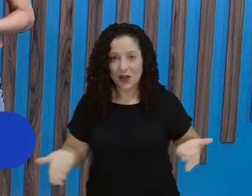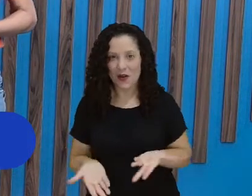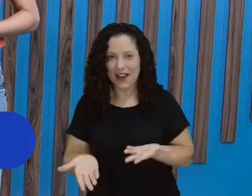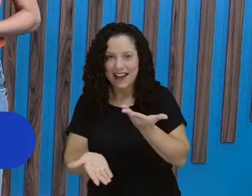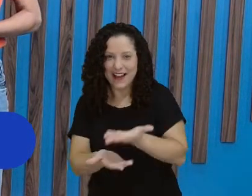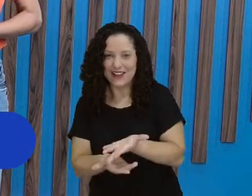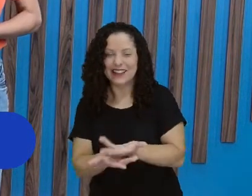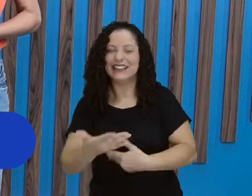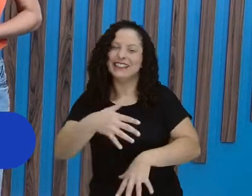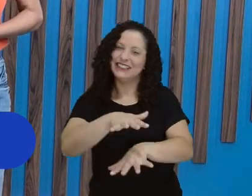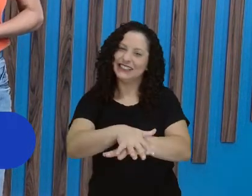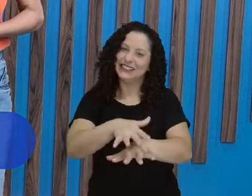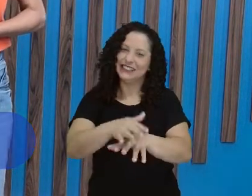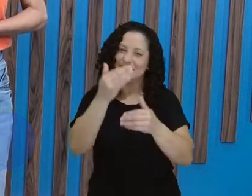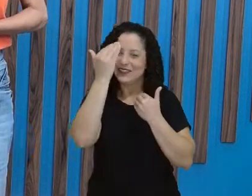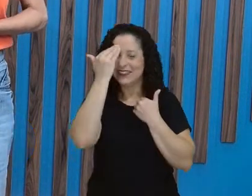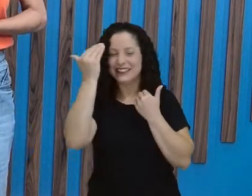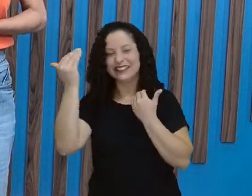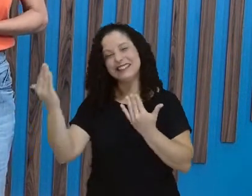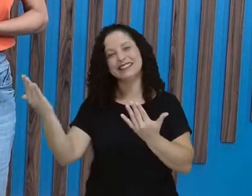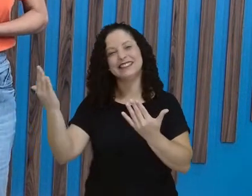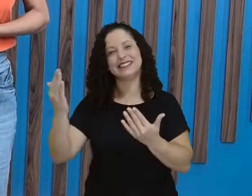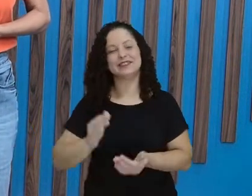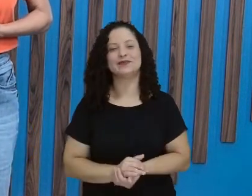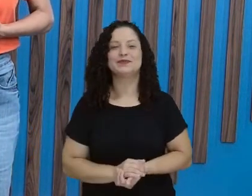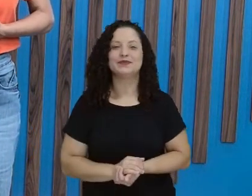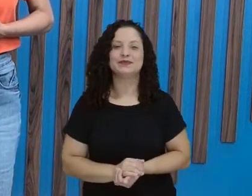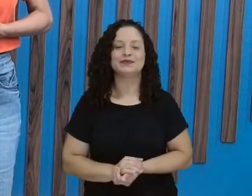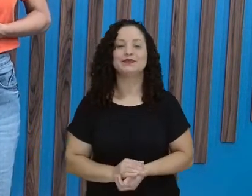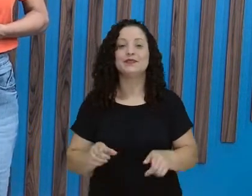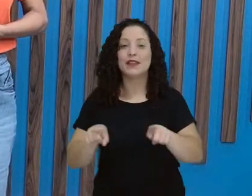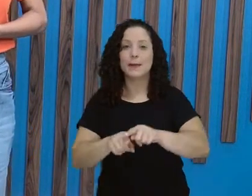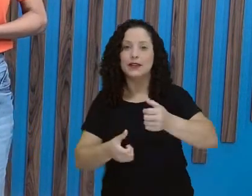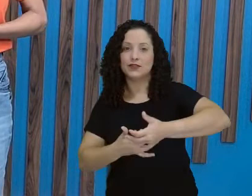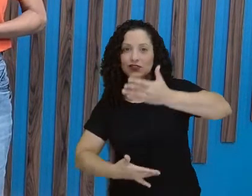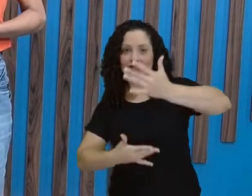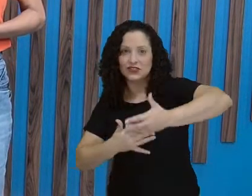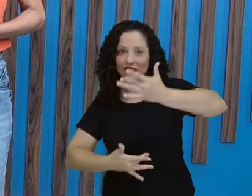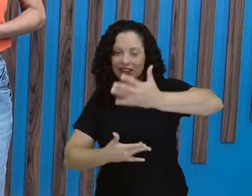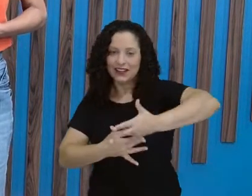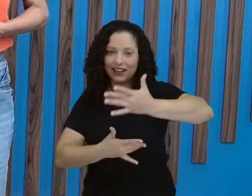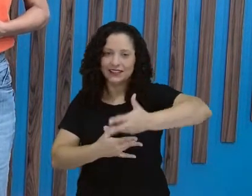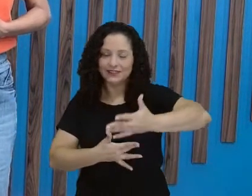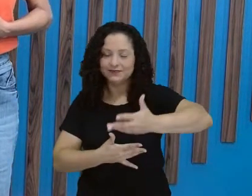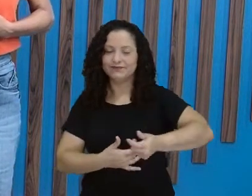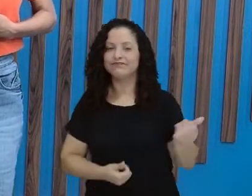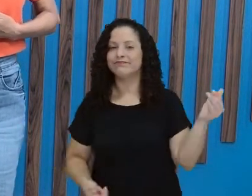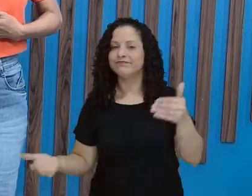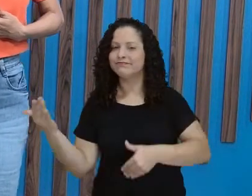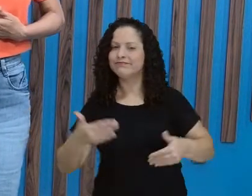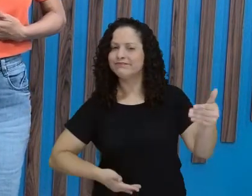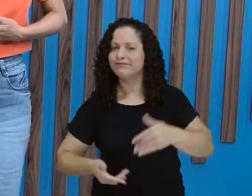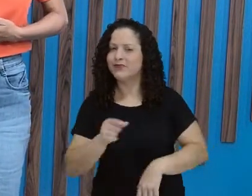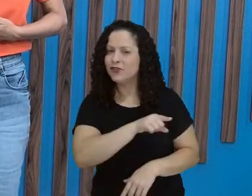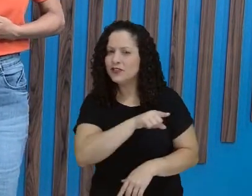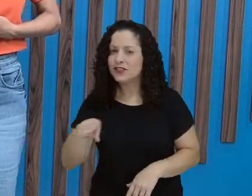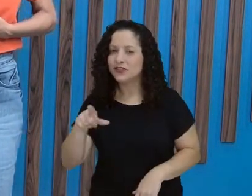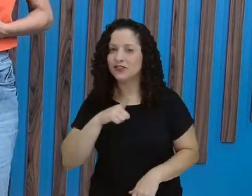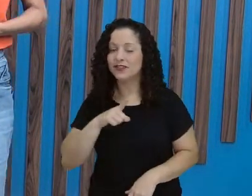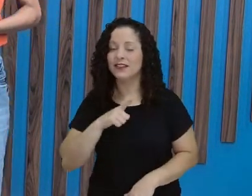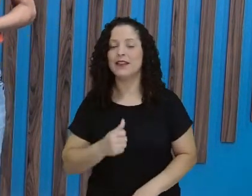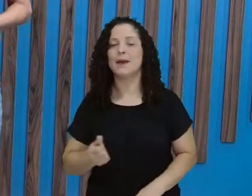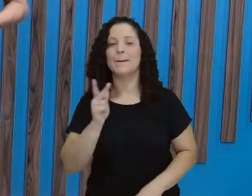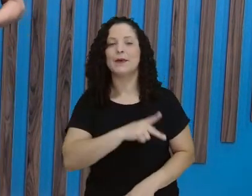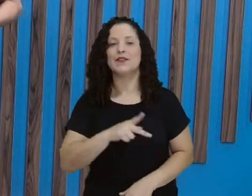Muito obrigada, Késia. E no chat, para verificar a participação de vocês, a professora